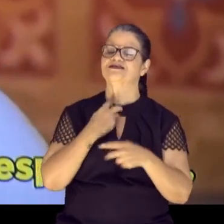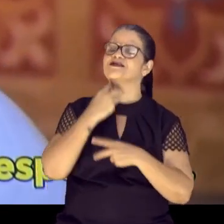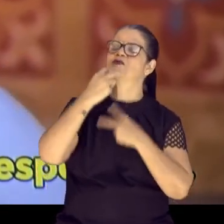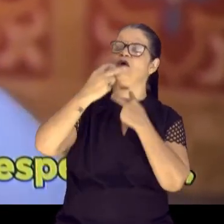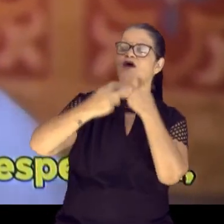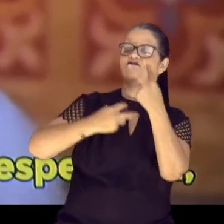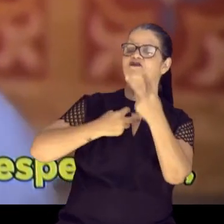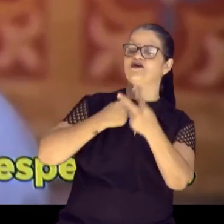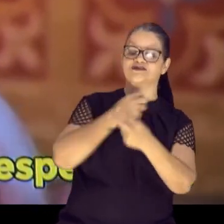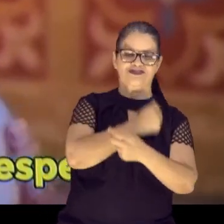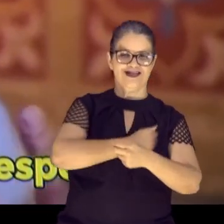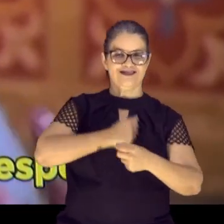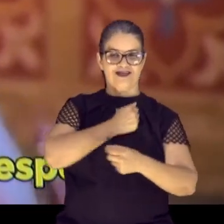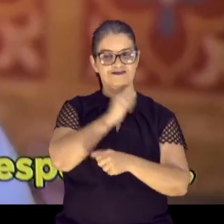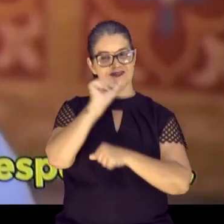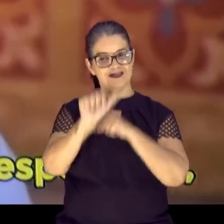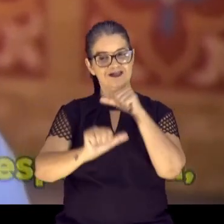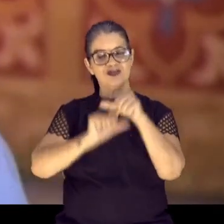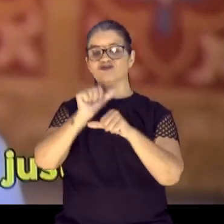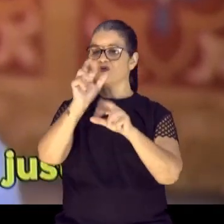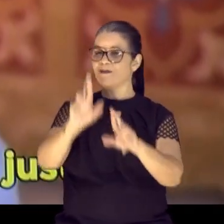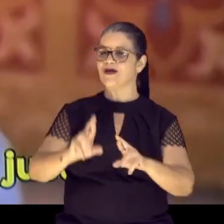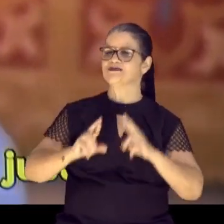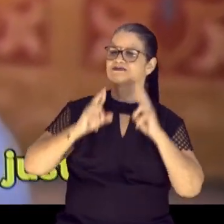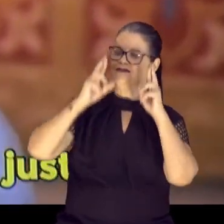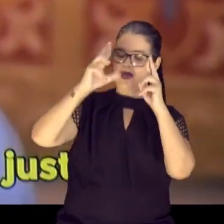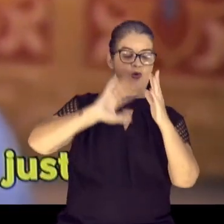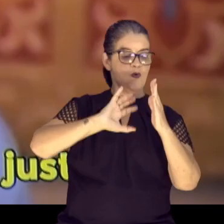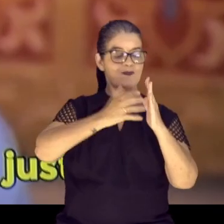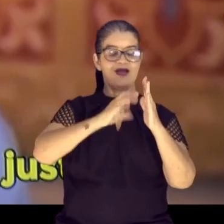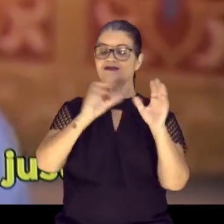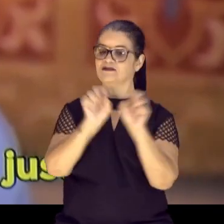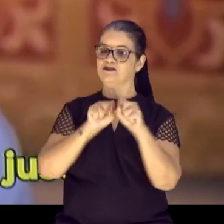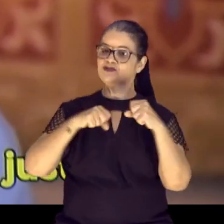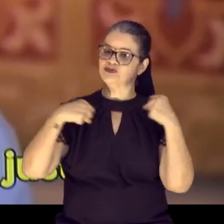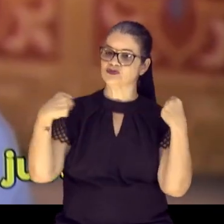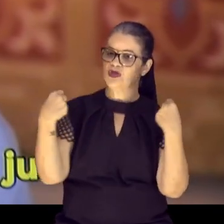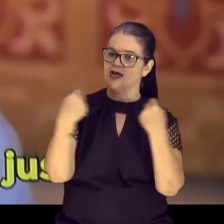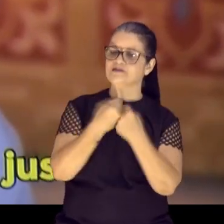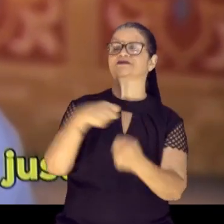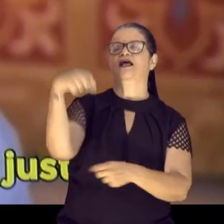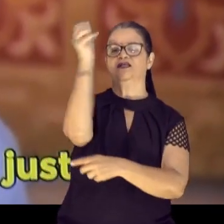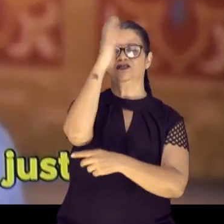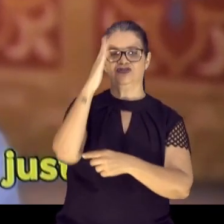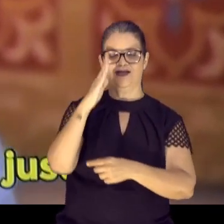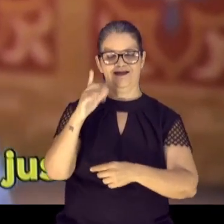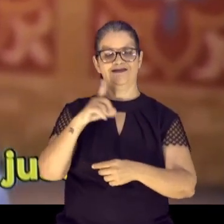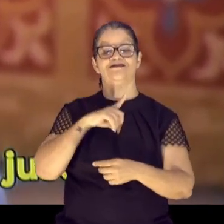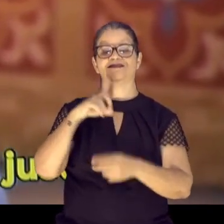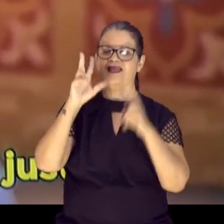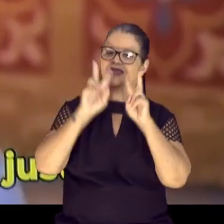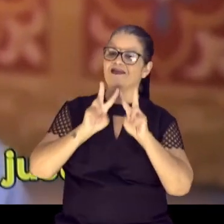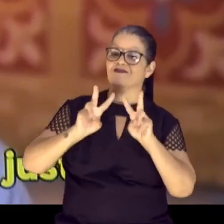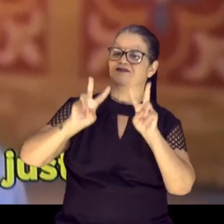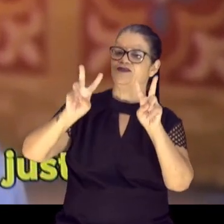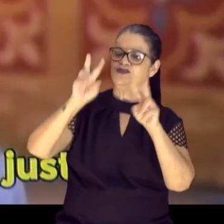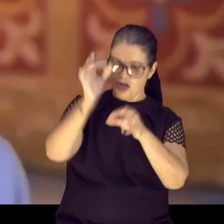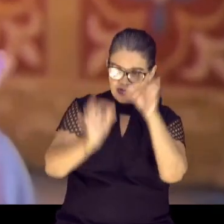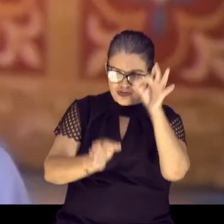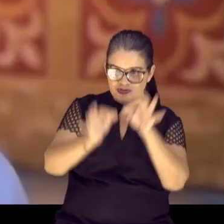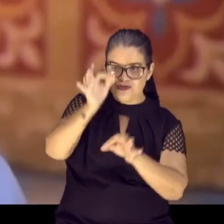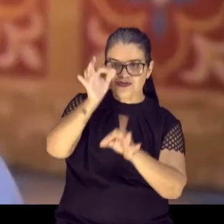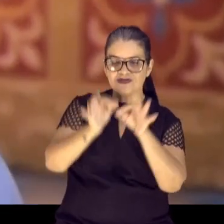saudade transformar-se em esperança, o Partido Socialista Brasileiro tem em vista